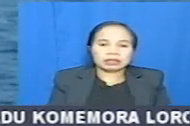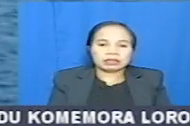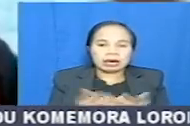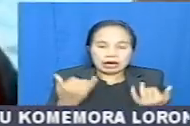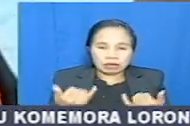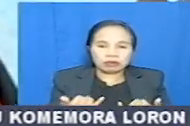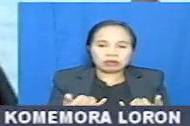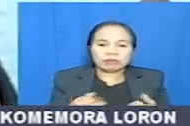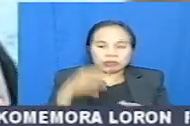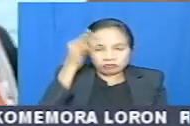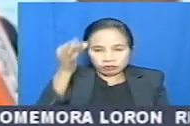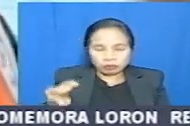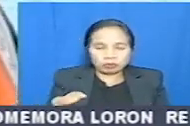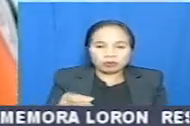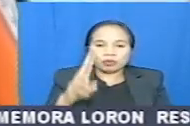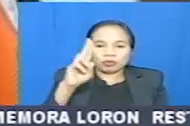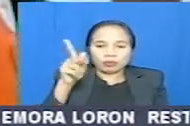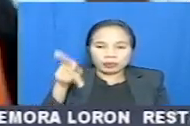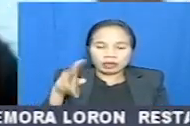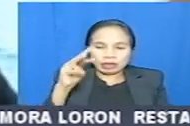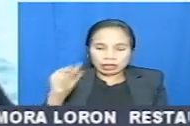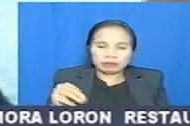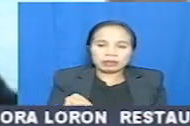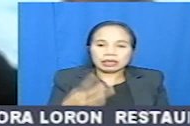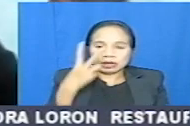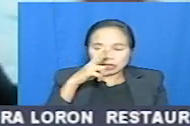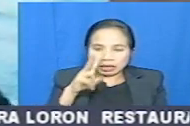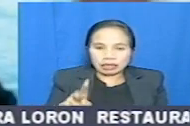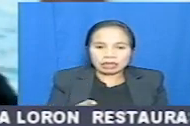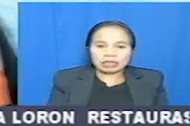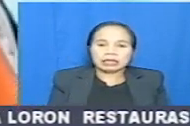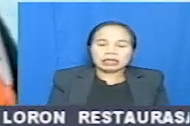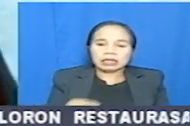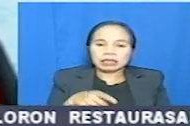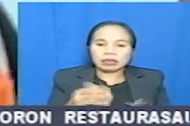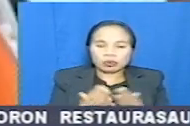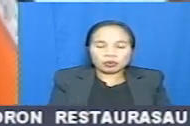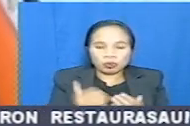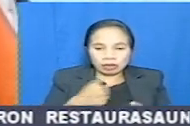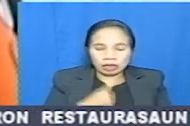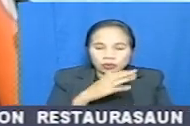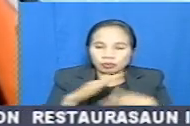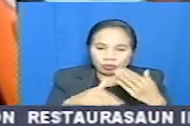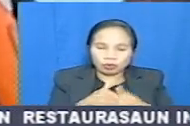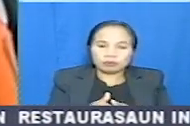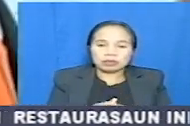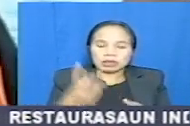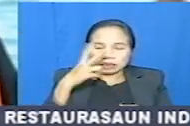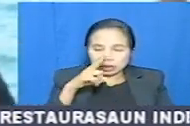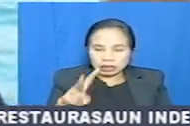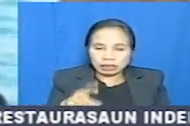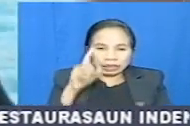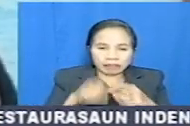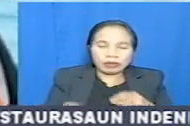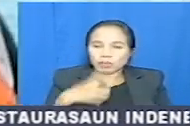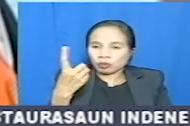halo prevenção ba dene. Obriga rona in hotu hotu laos det buka osan maibe hatene mos kapasidade roni at